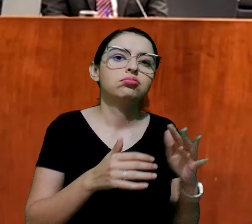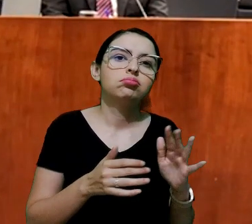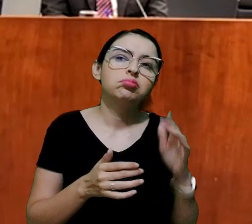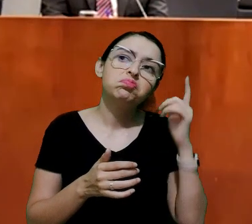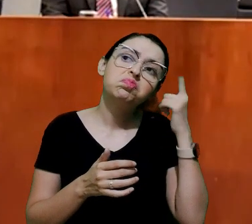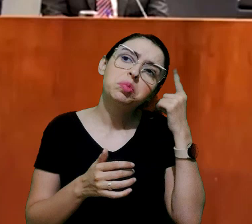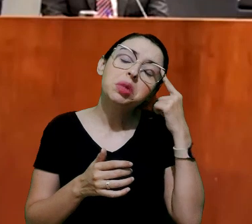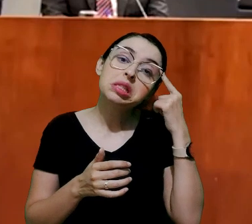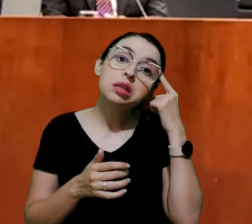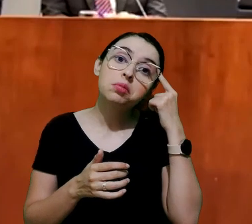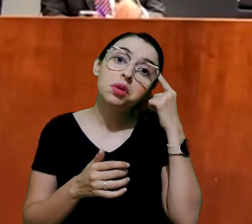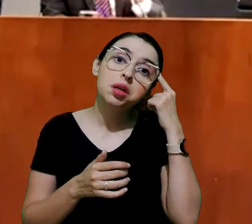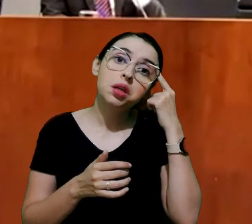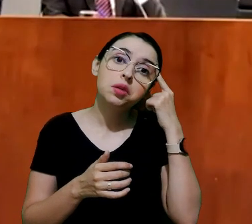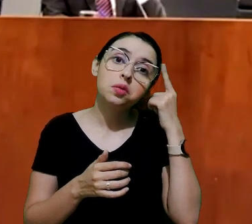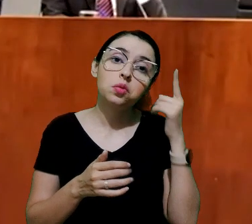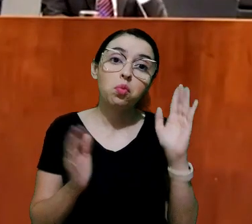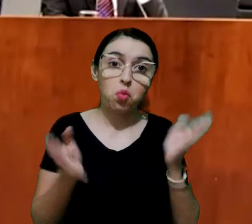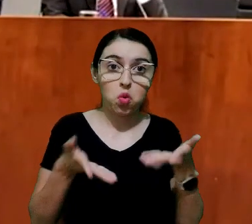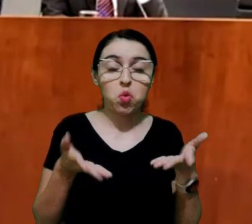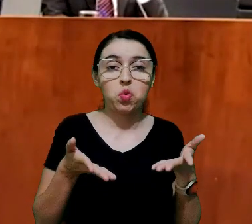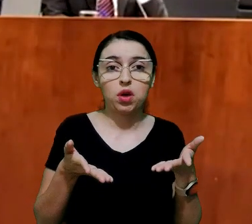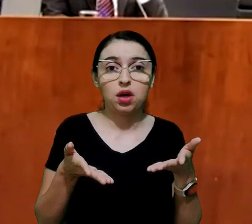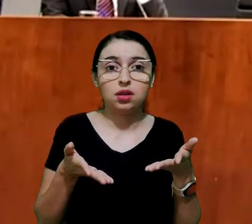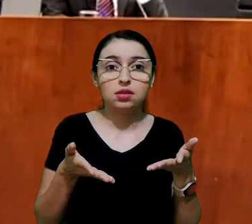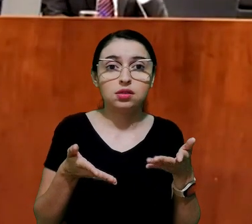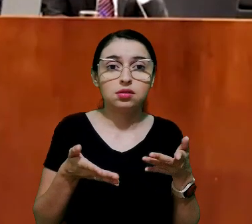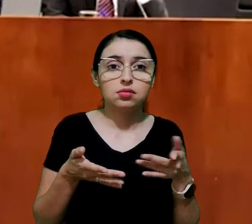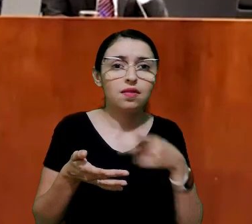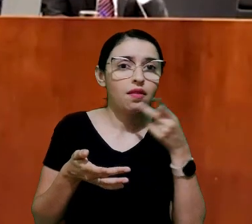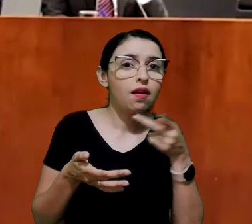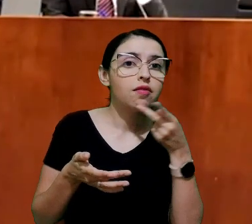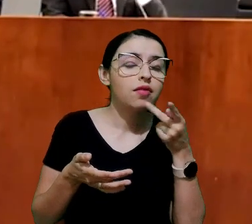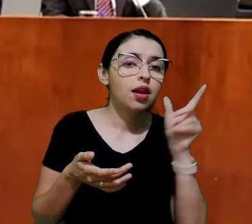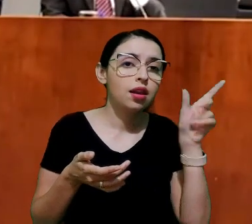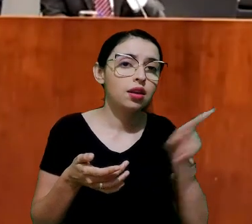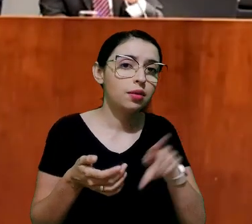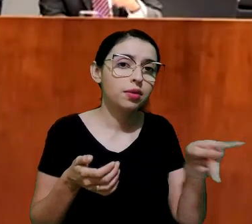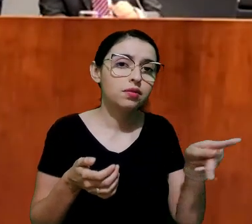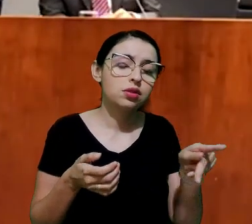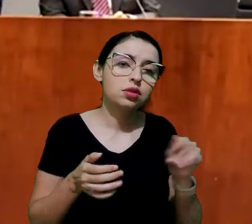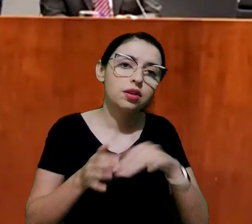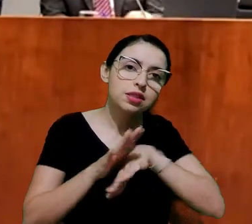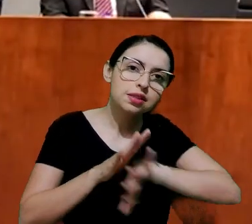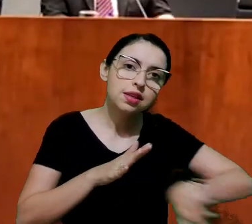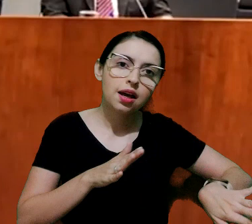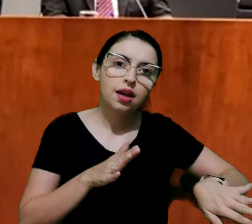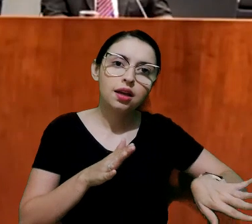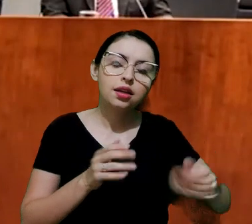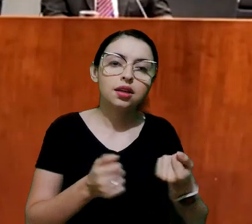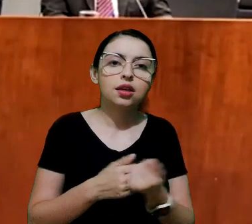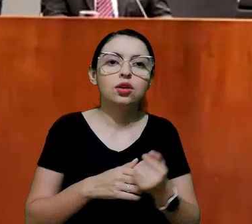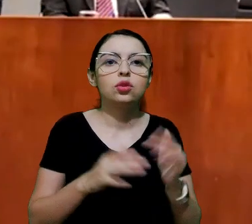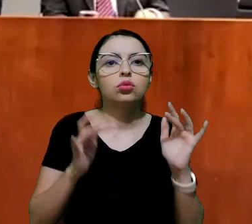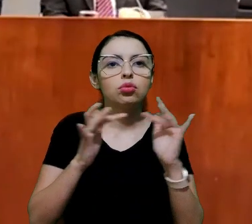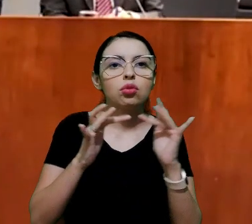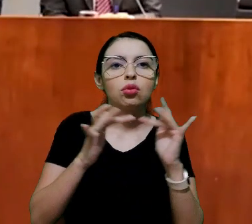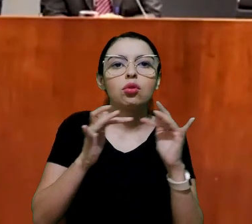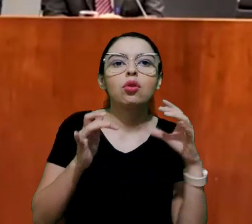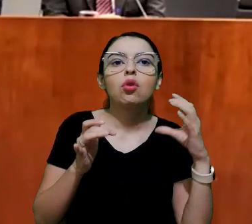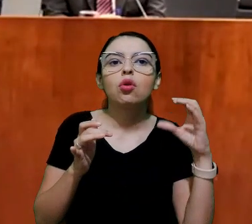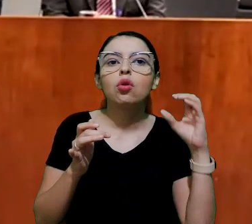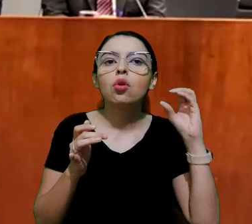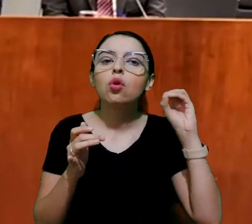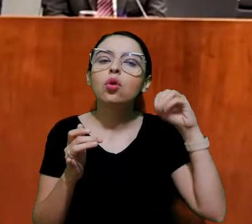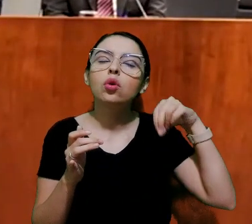se coloca hoje na esteira do que a professora falou, nessa questão, para fugir essa questão do cônjuge, não vai ser objeto de análise,